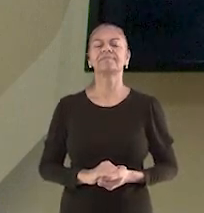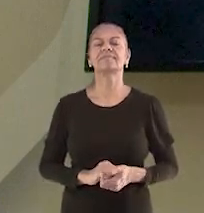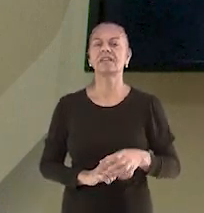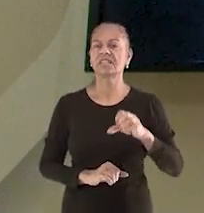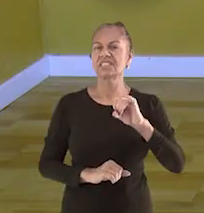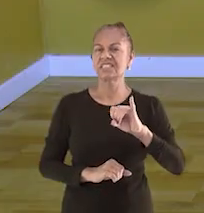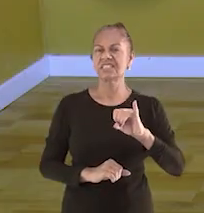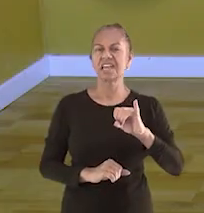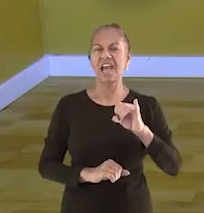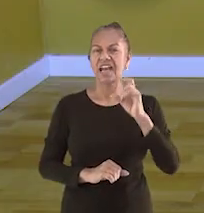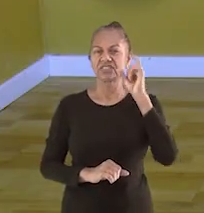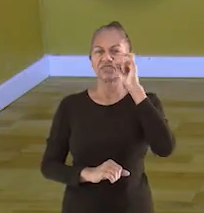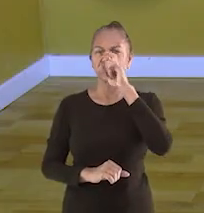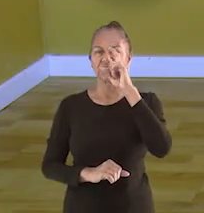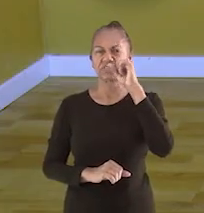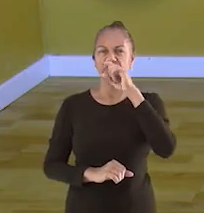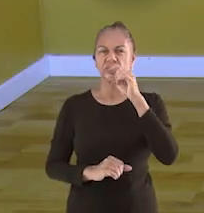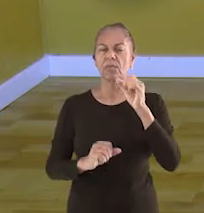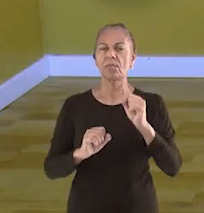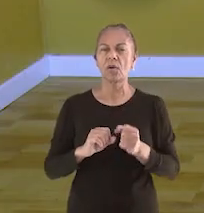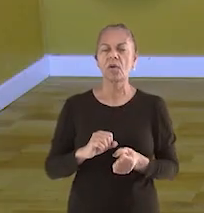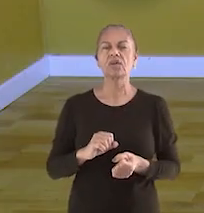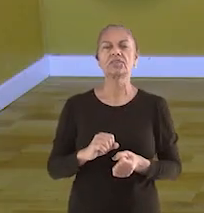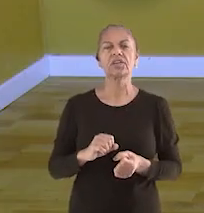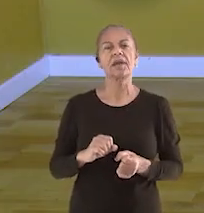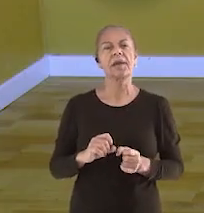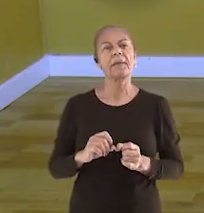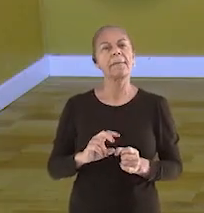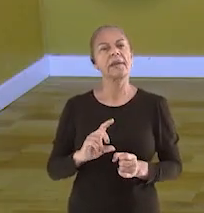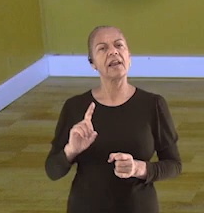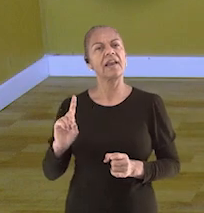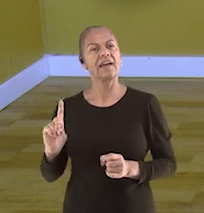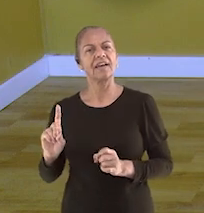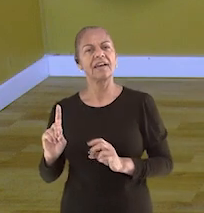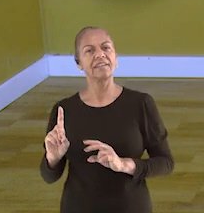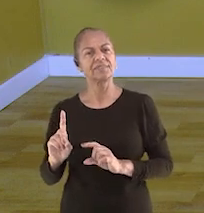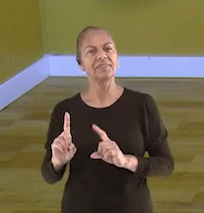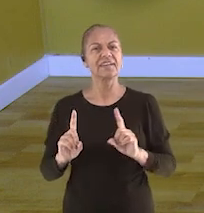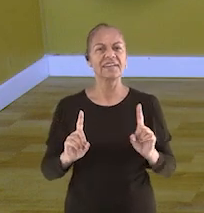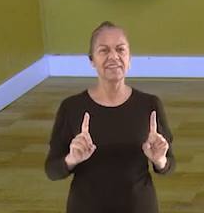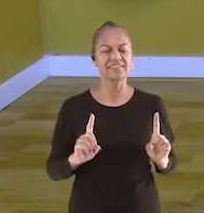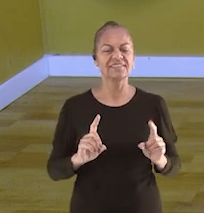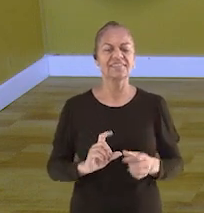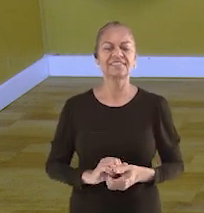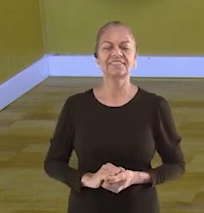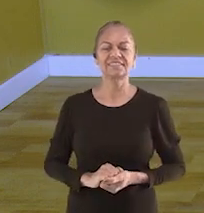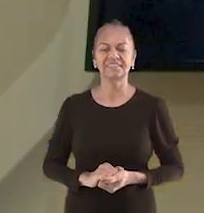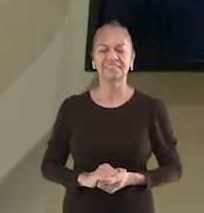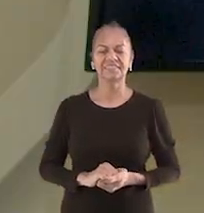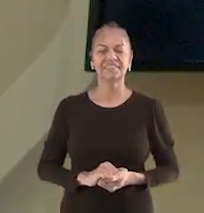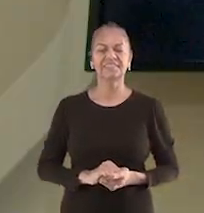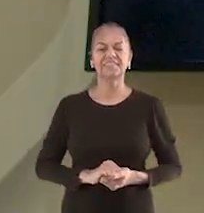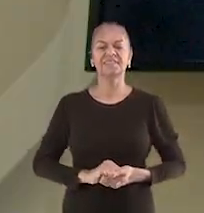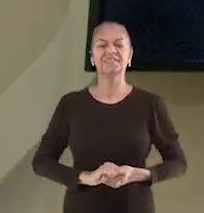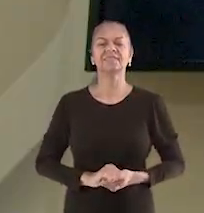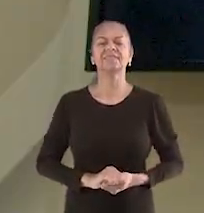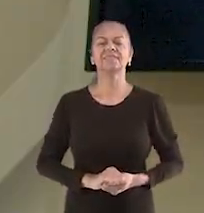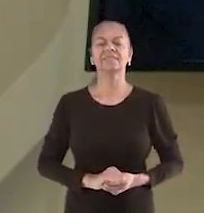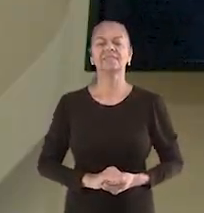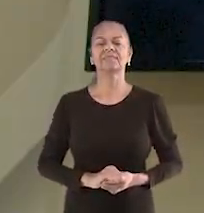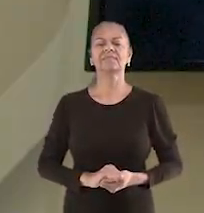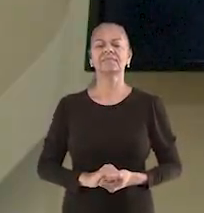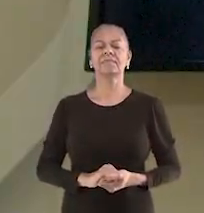lateral. Bora. Isso. Bora.